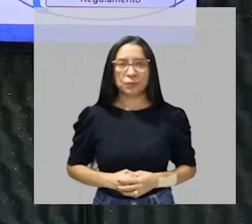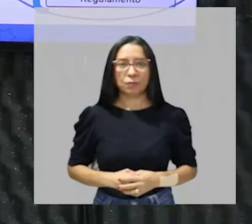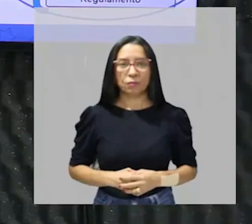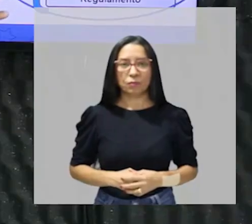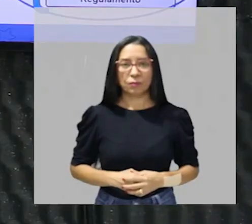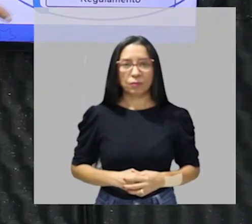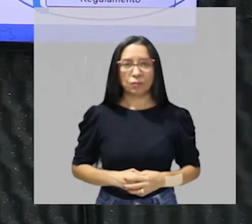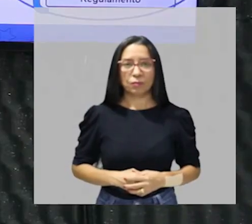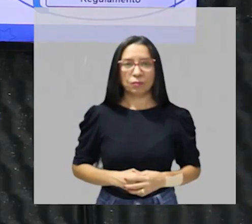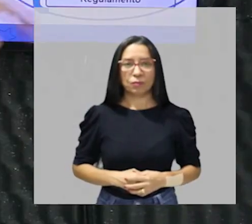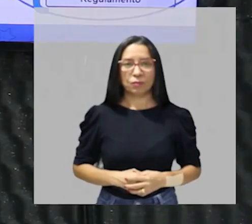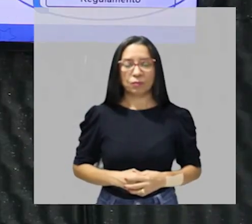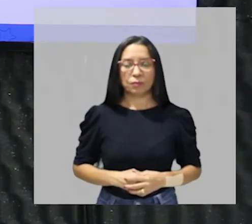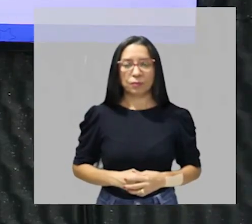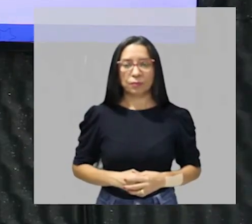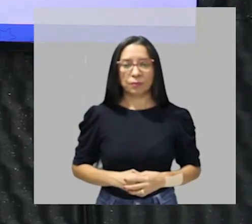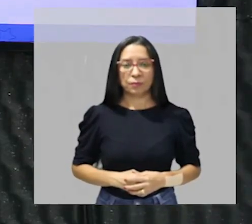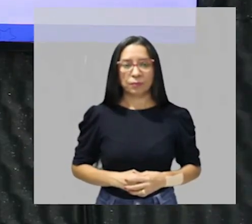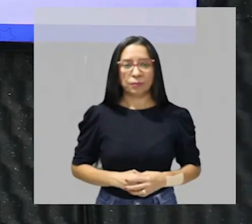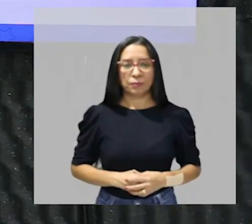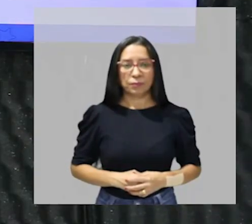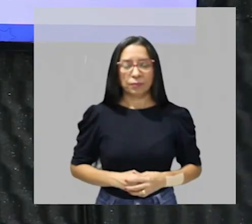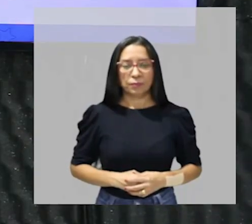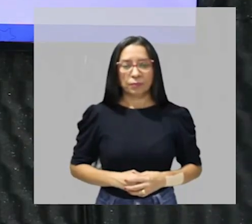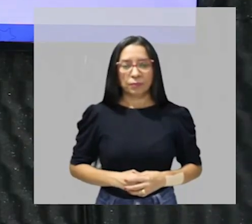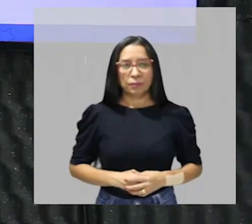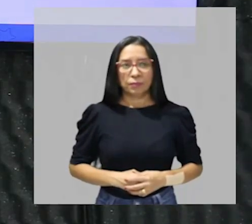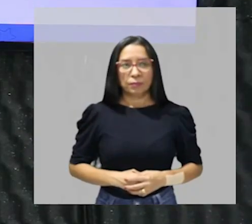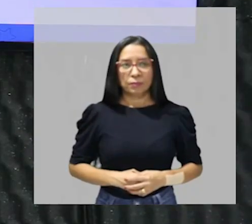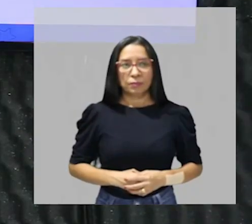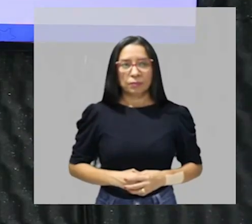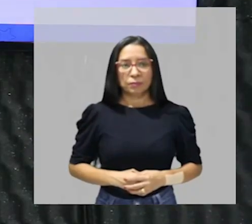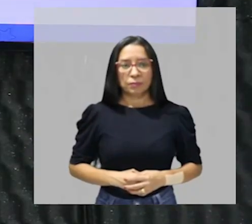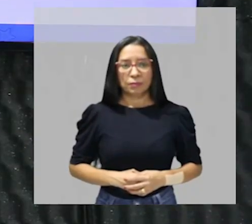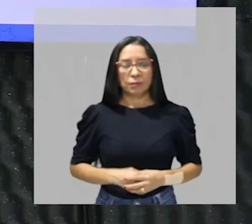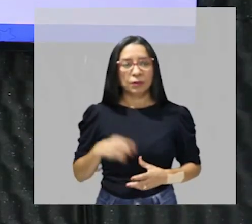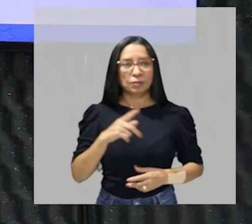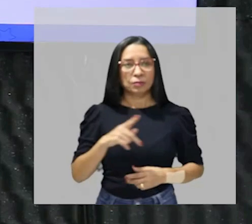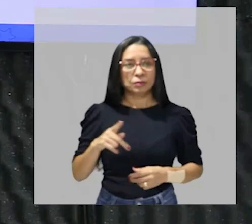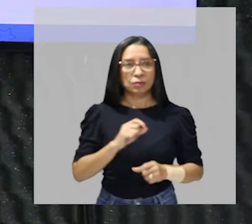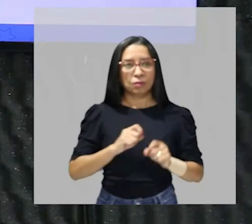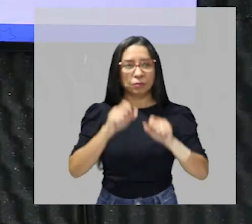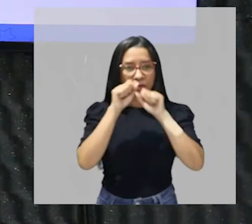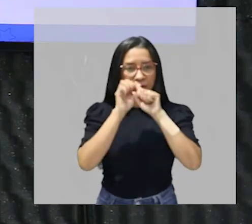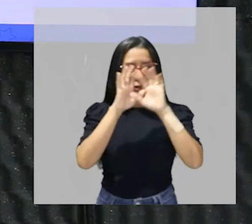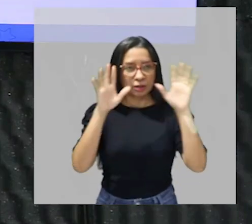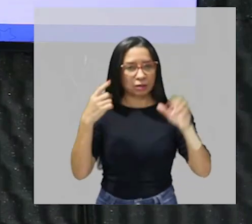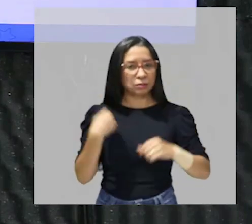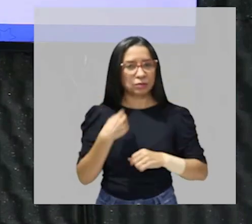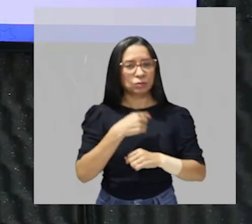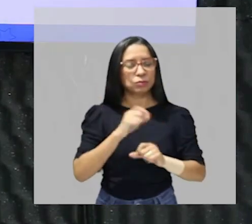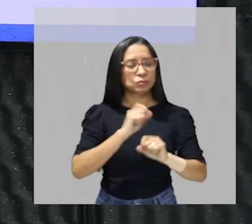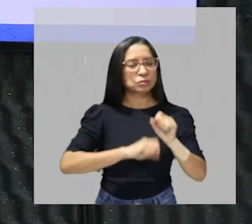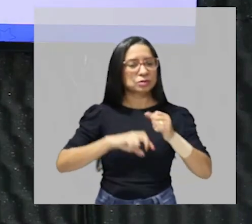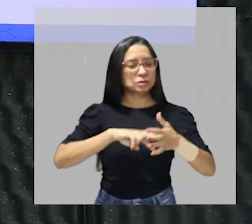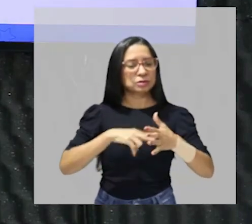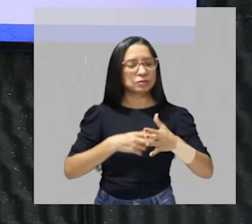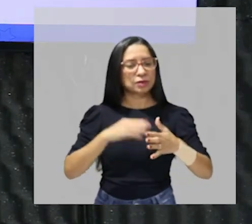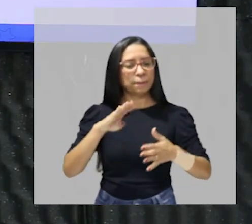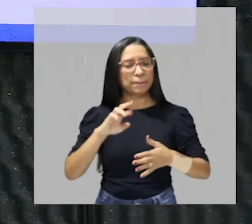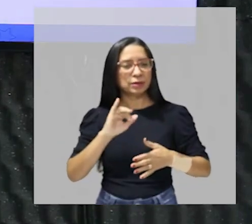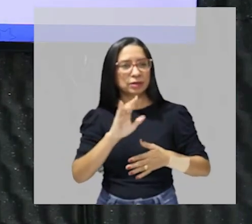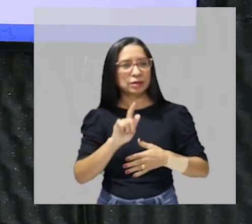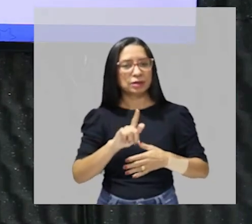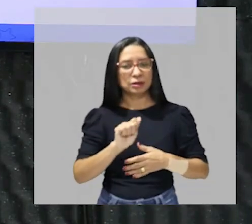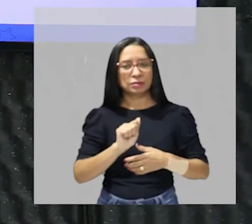Vem aqui, Diferente do brigar. Vamos avançando. E, professor, então deixa mais claro aqui para a gente o que é briga. Briga, pessoal,